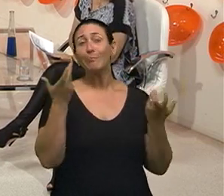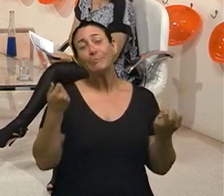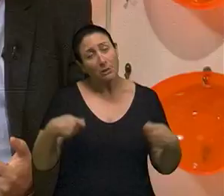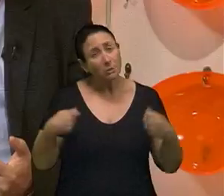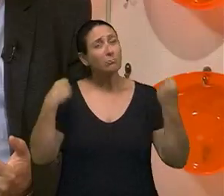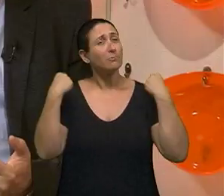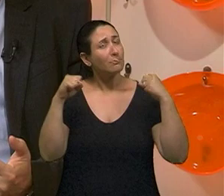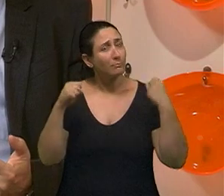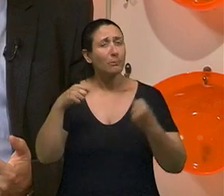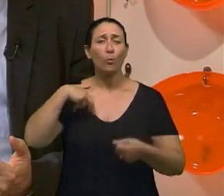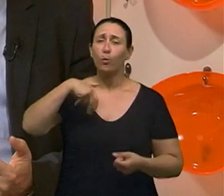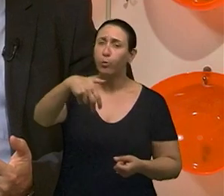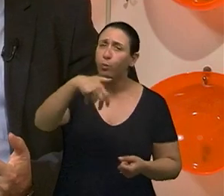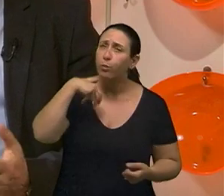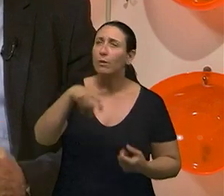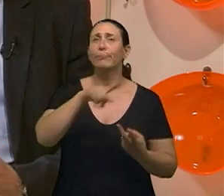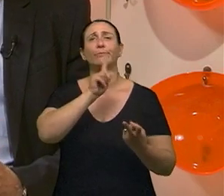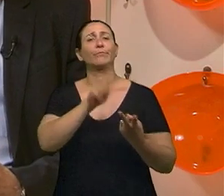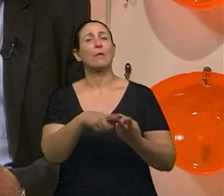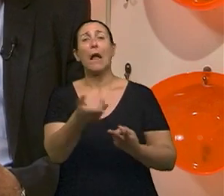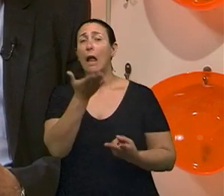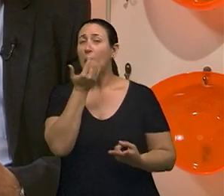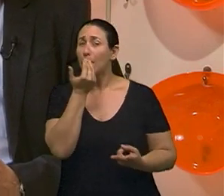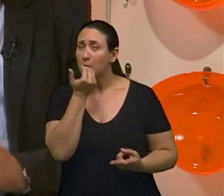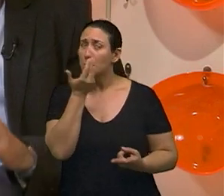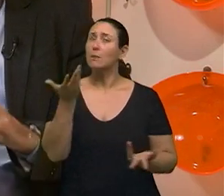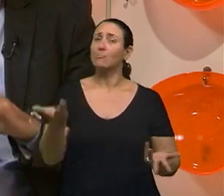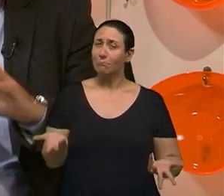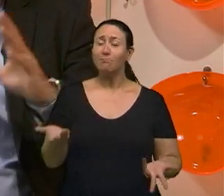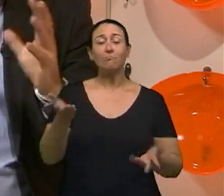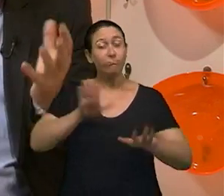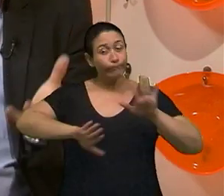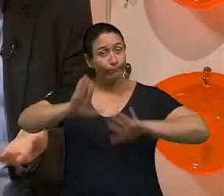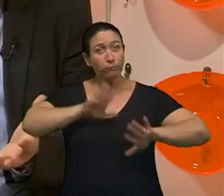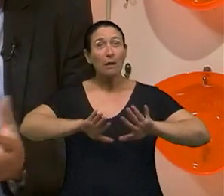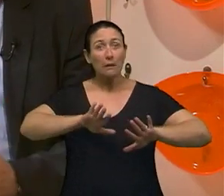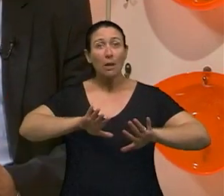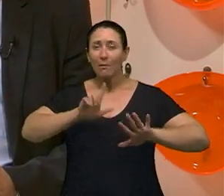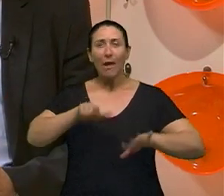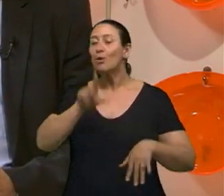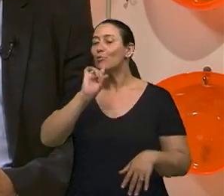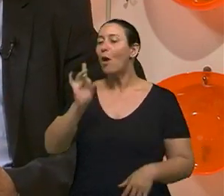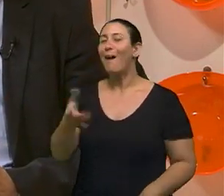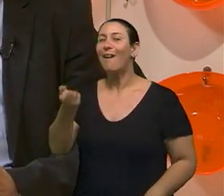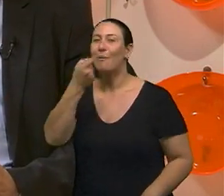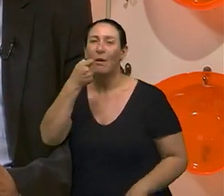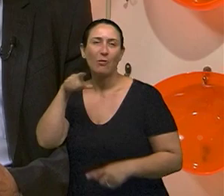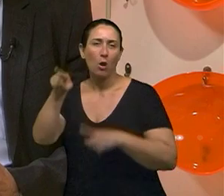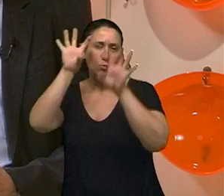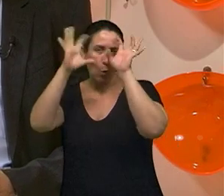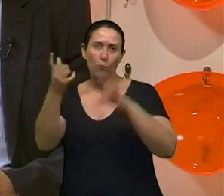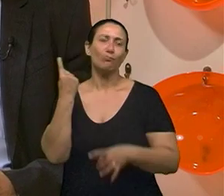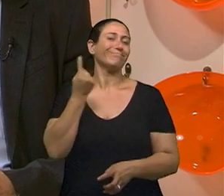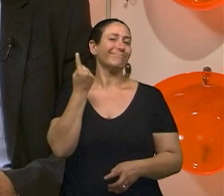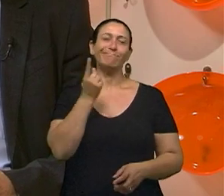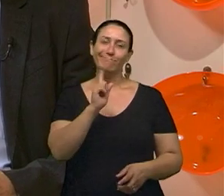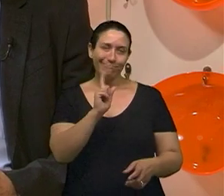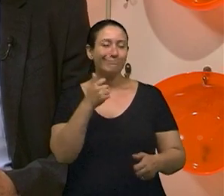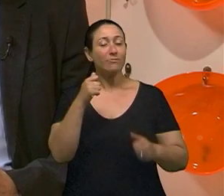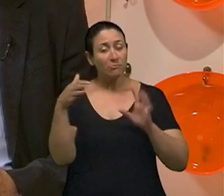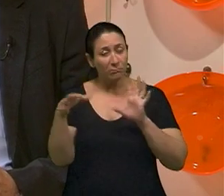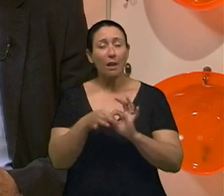físico uma caminhada regular mudar o tipo de alimentação então é um pacote de medidas que a gente tenta passar pros